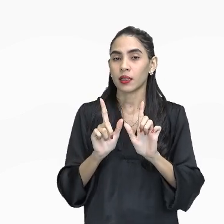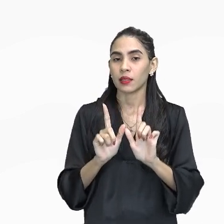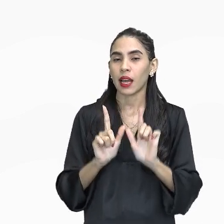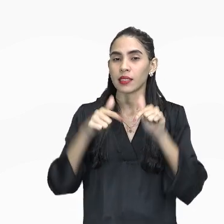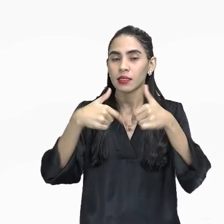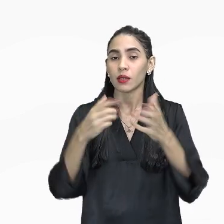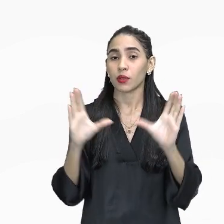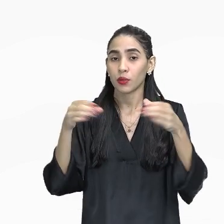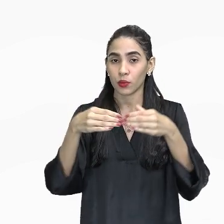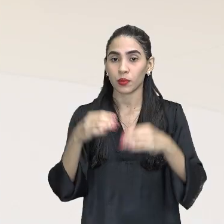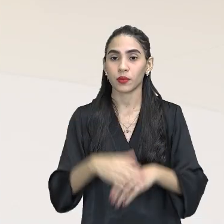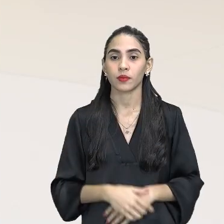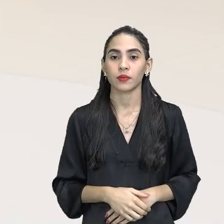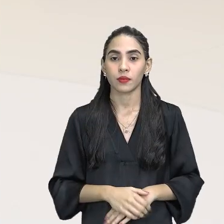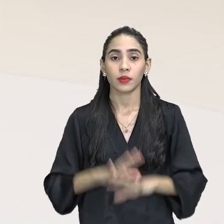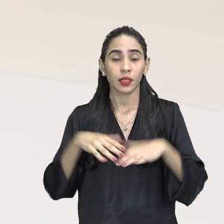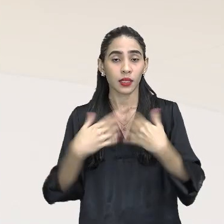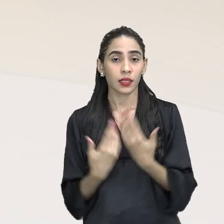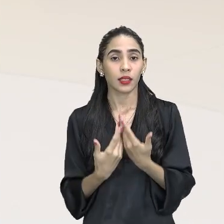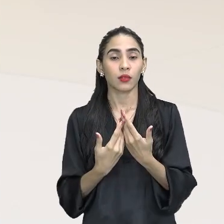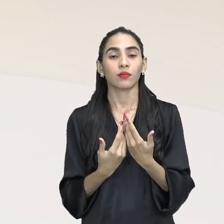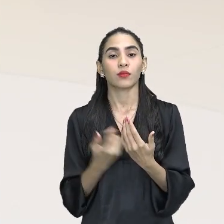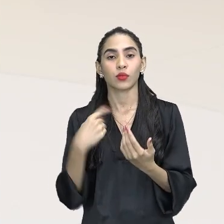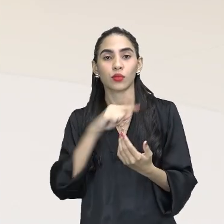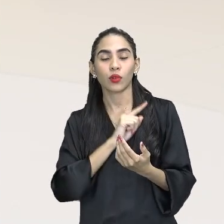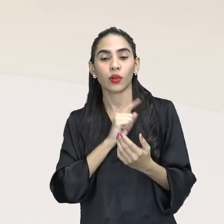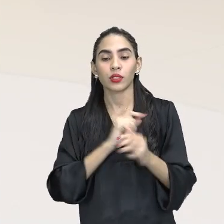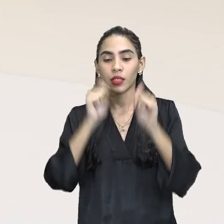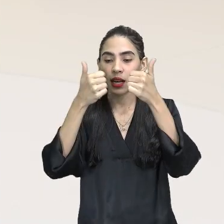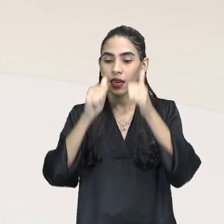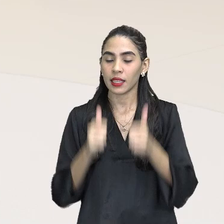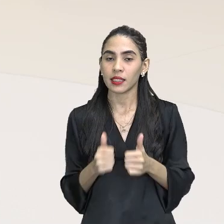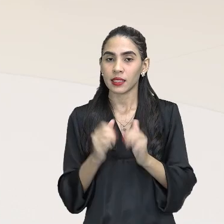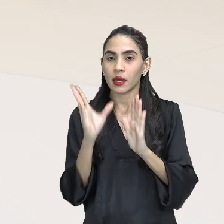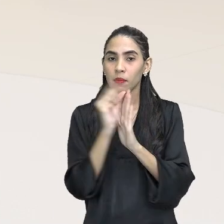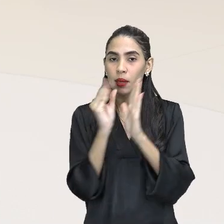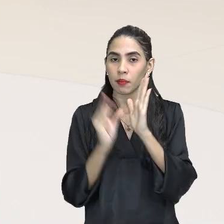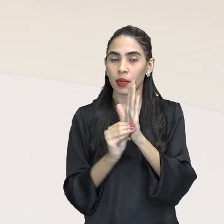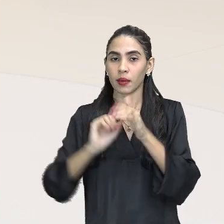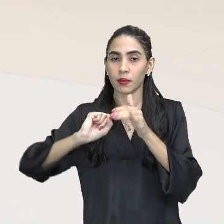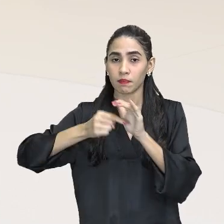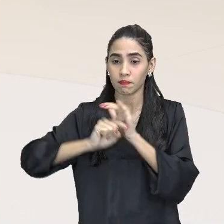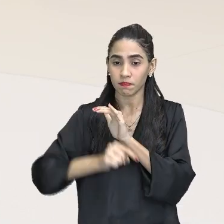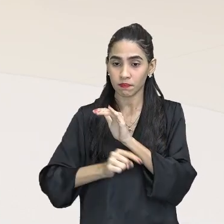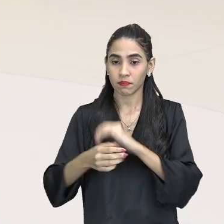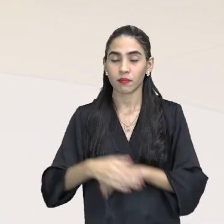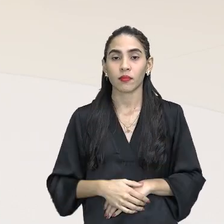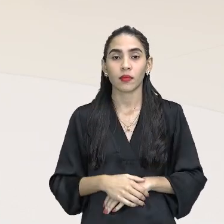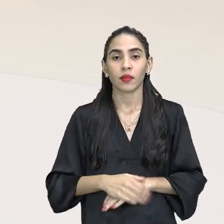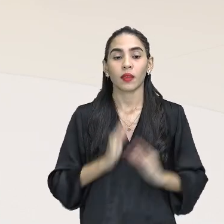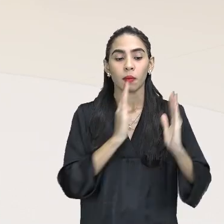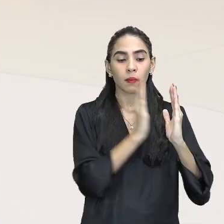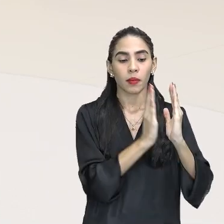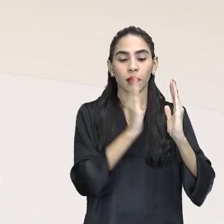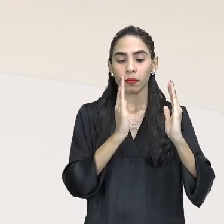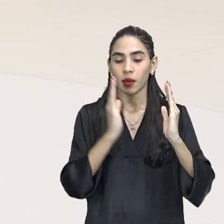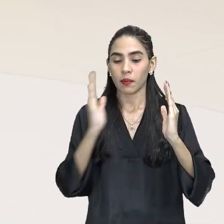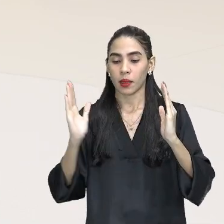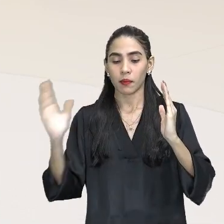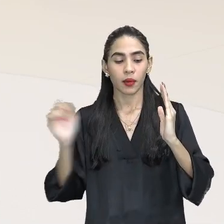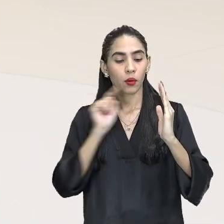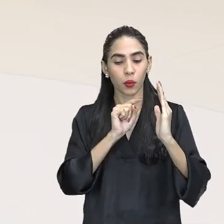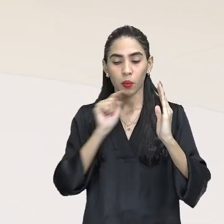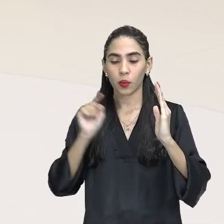equipe. Então, é assim que nós iremos desenvolver essa unidade curricular de aprofundamento. Então, cada etapa, ela é